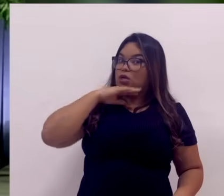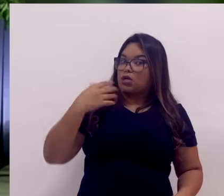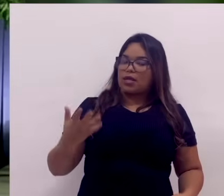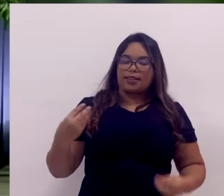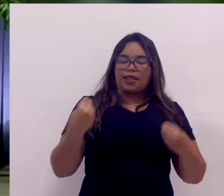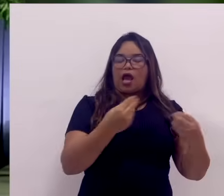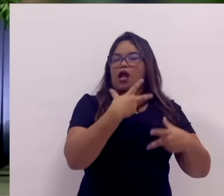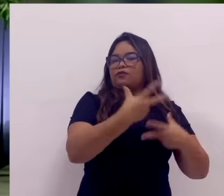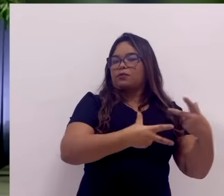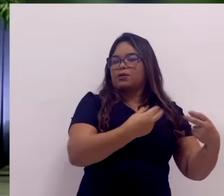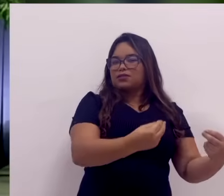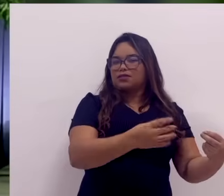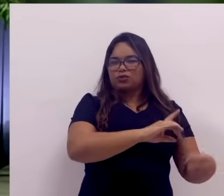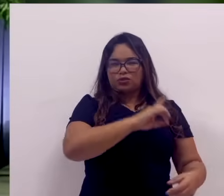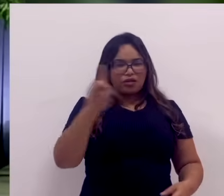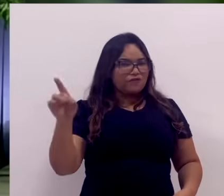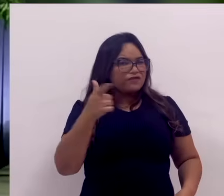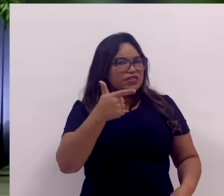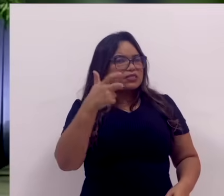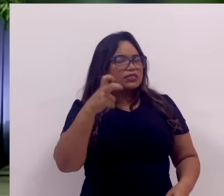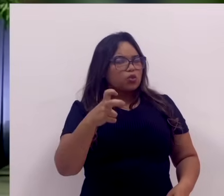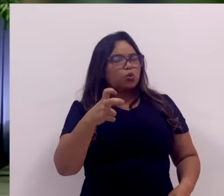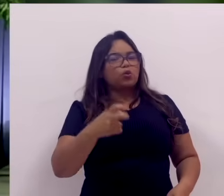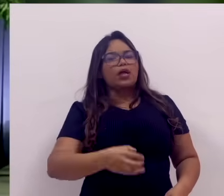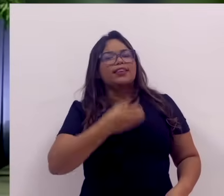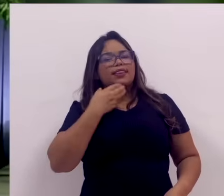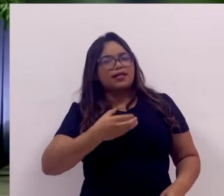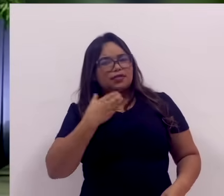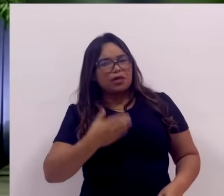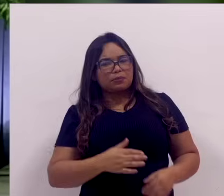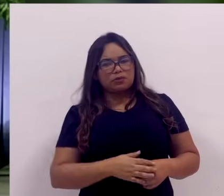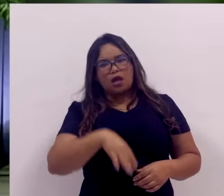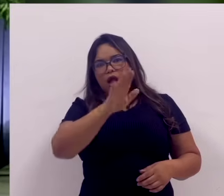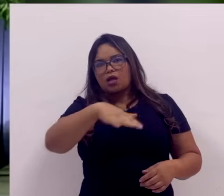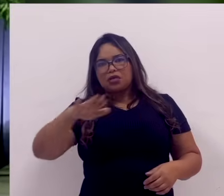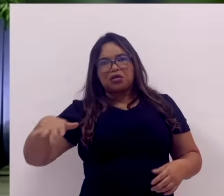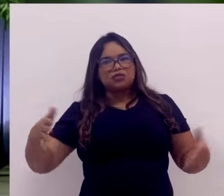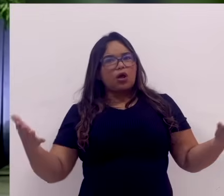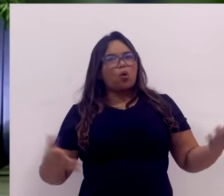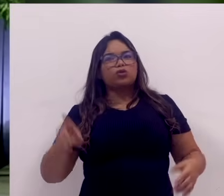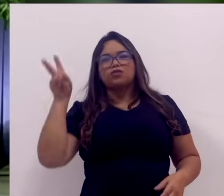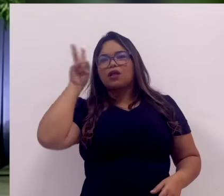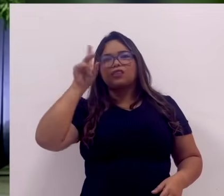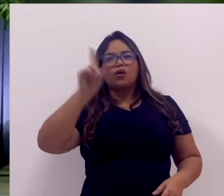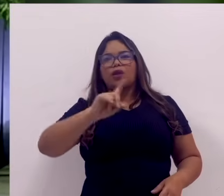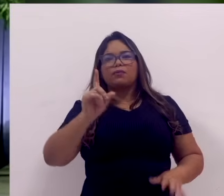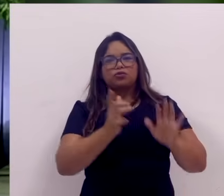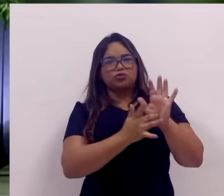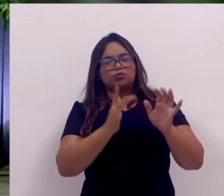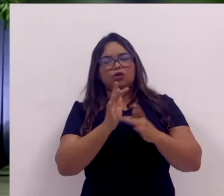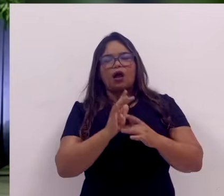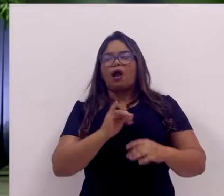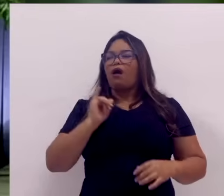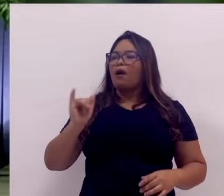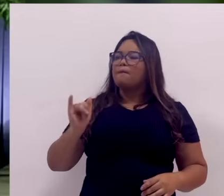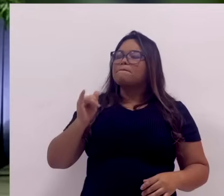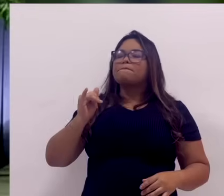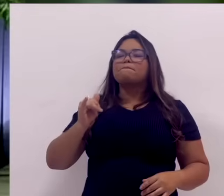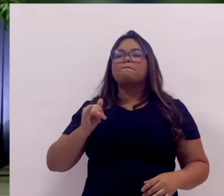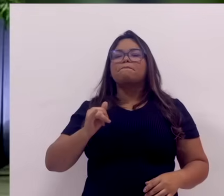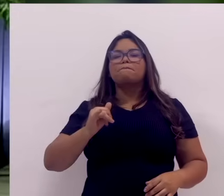Tudo isso em 25 de dezembro. E as crianças hoje se esquecem de Jesus Cristo e dizem Papai